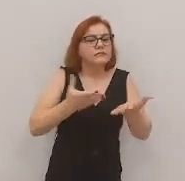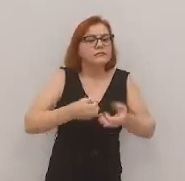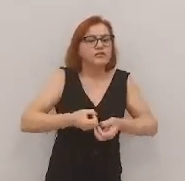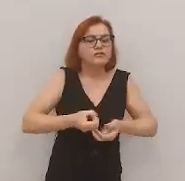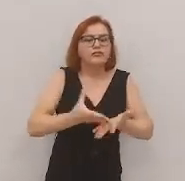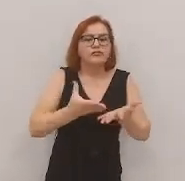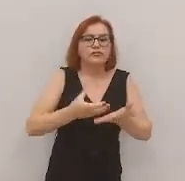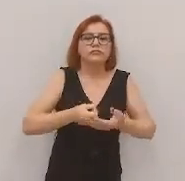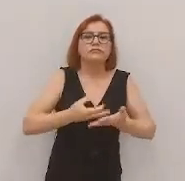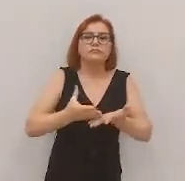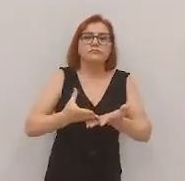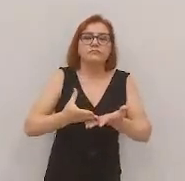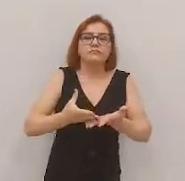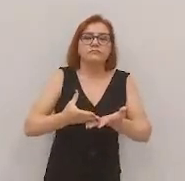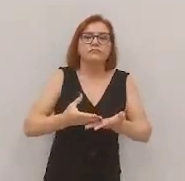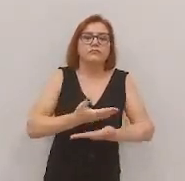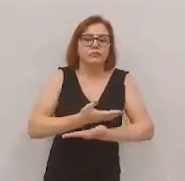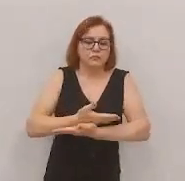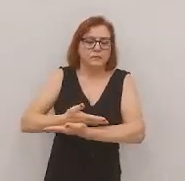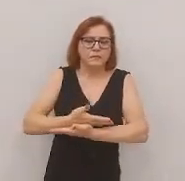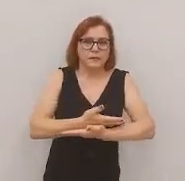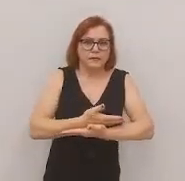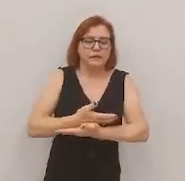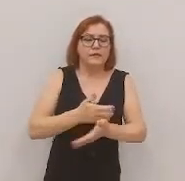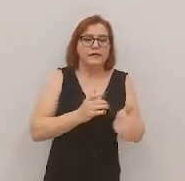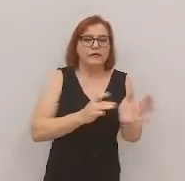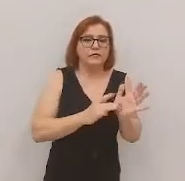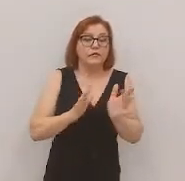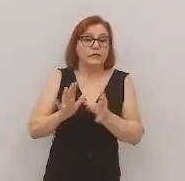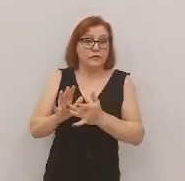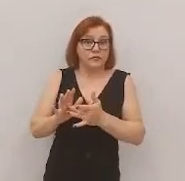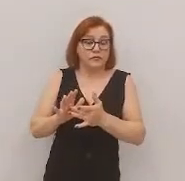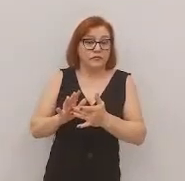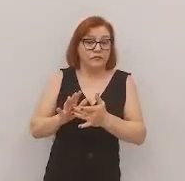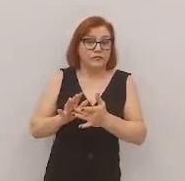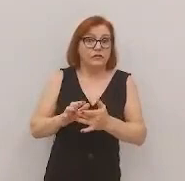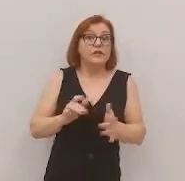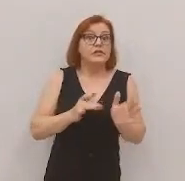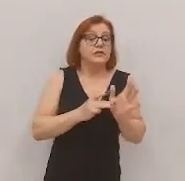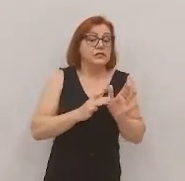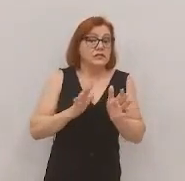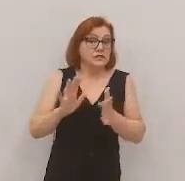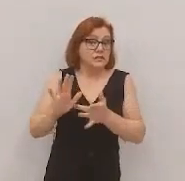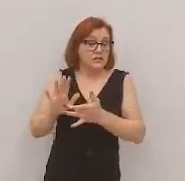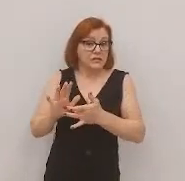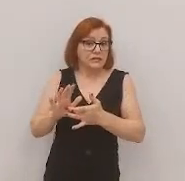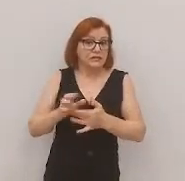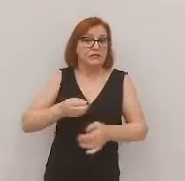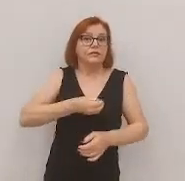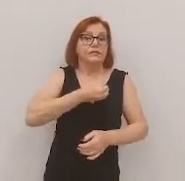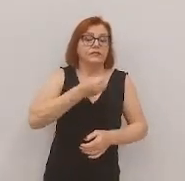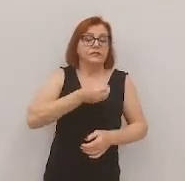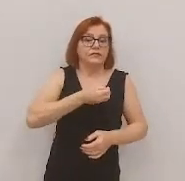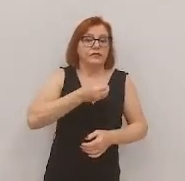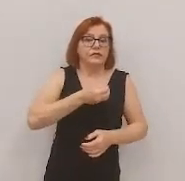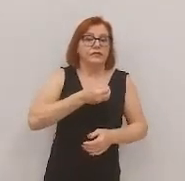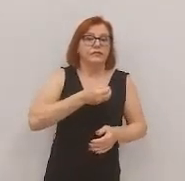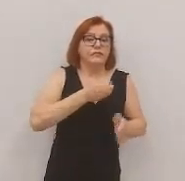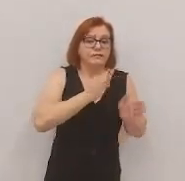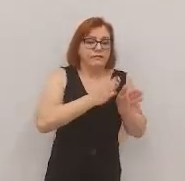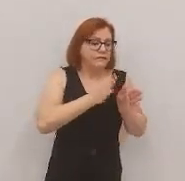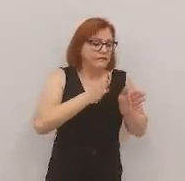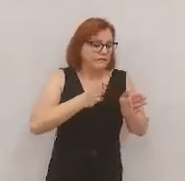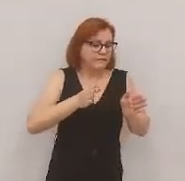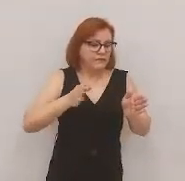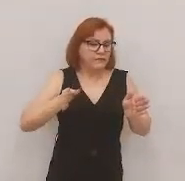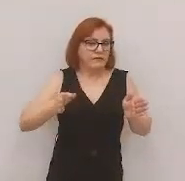esse neném, ele teve um viver aqui na terra, por 33 anos e meio.